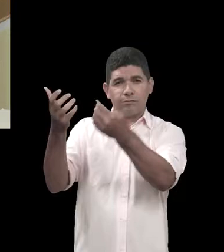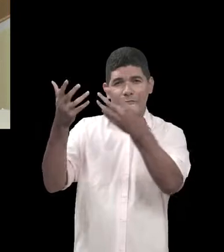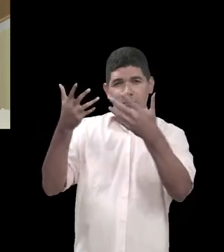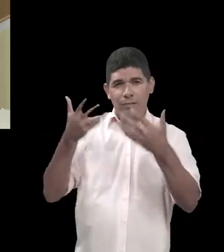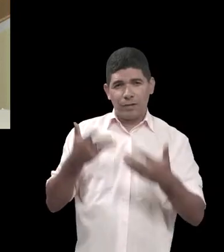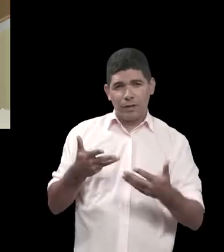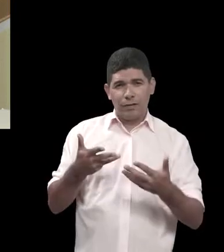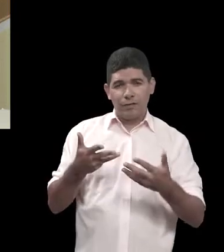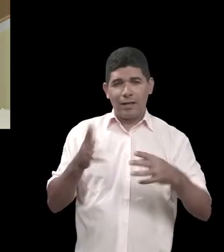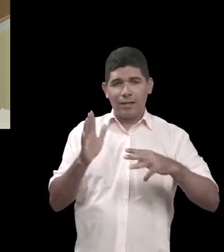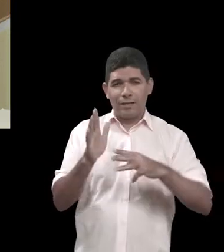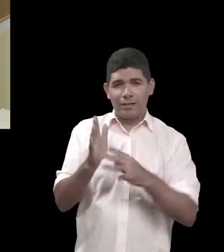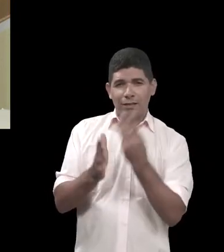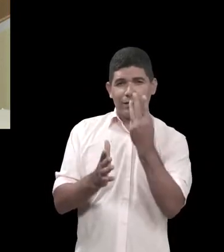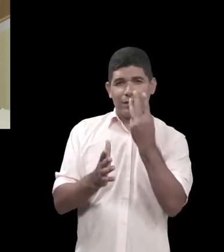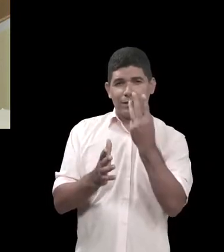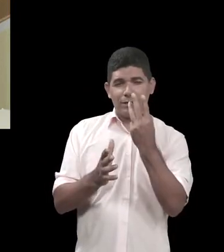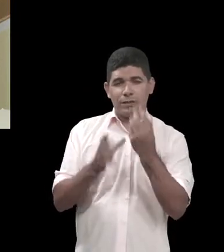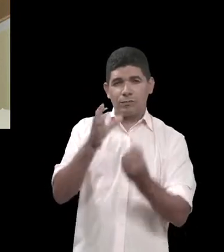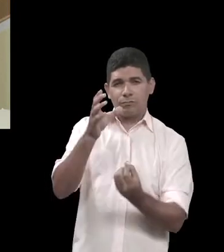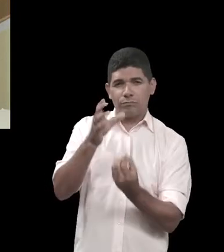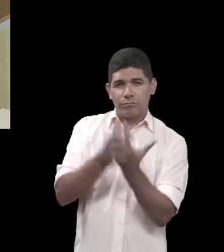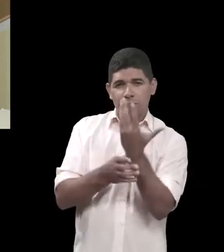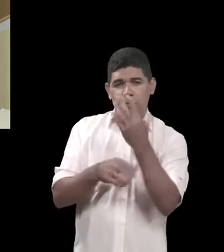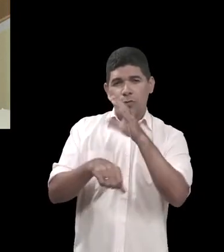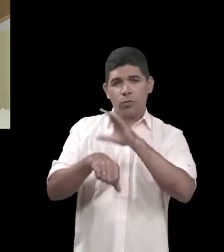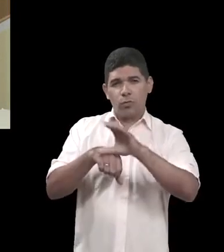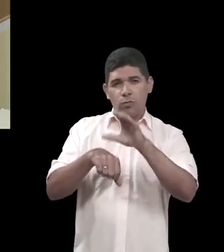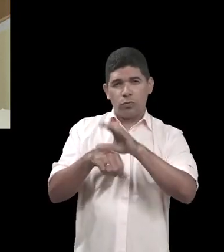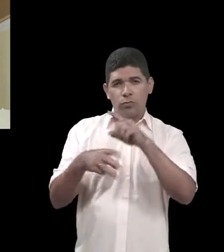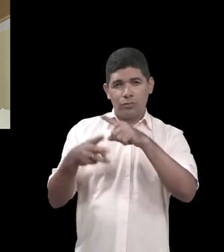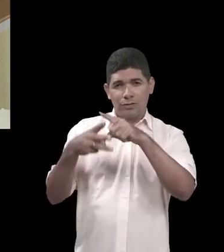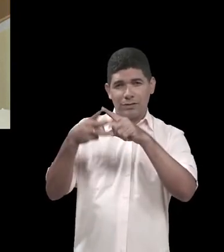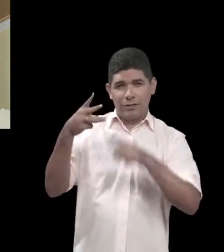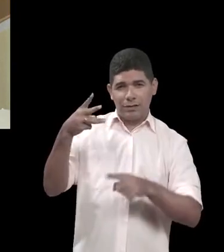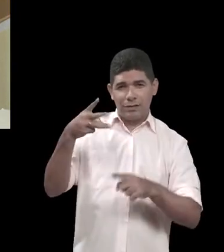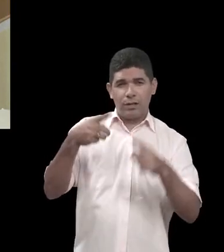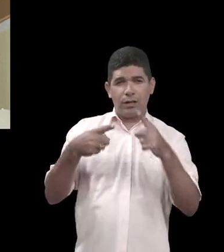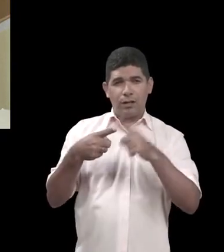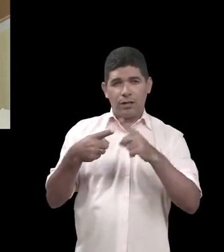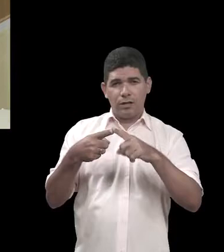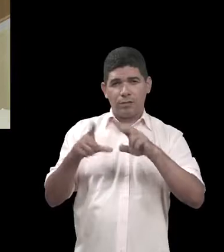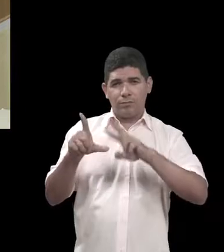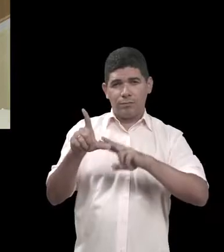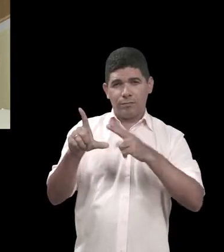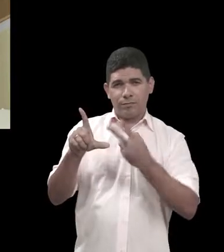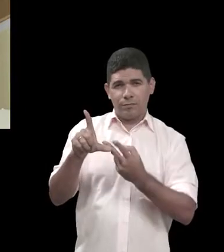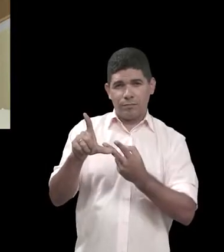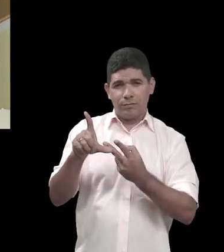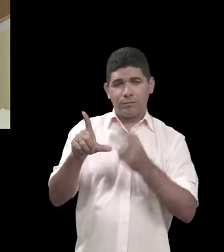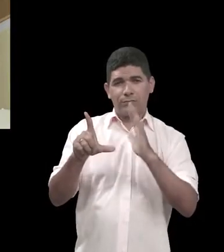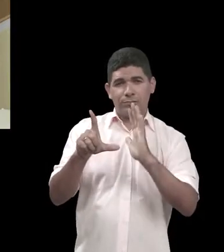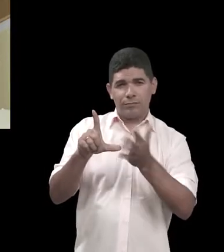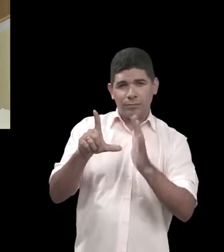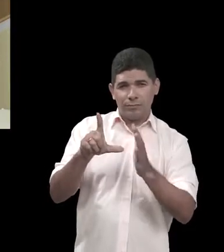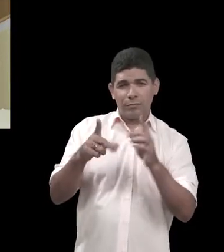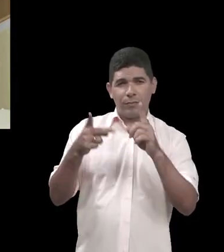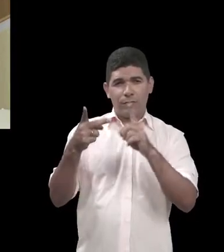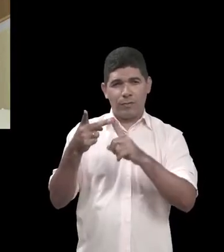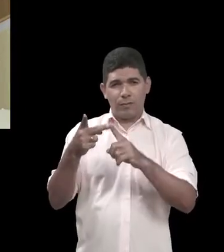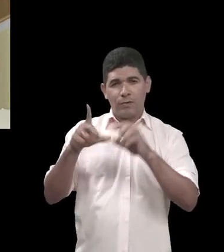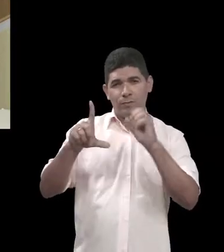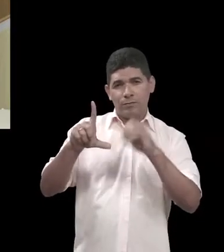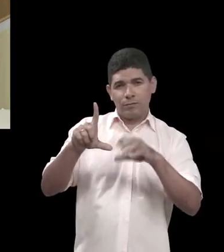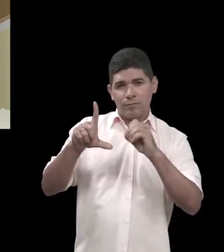3 cursos, a criação de 3 cursos. O curso de bacharelado em Letras Libras, o curso de licenciatura em